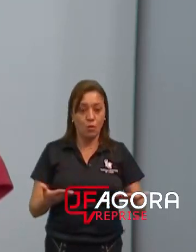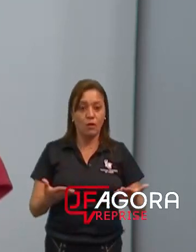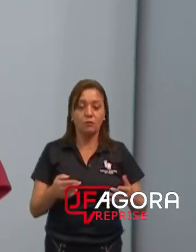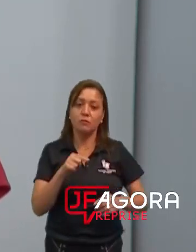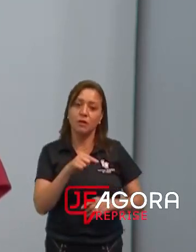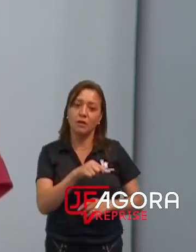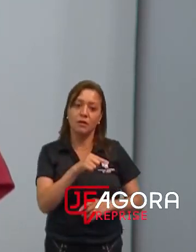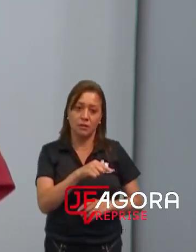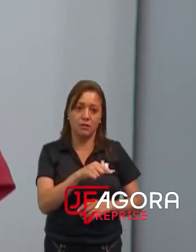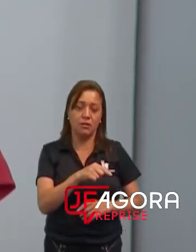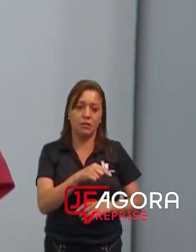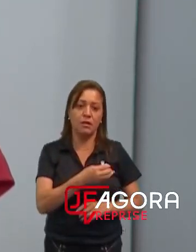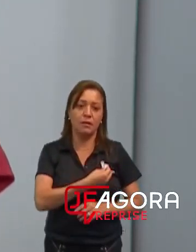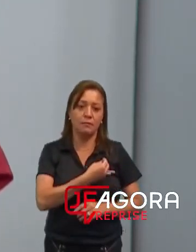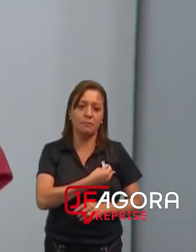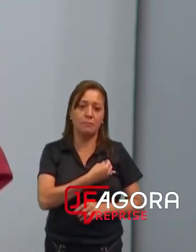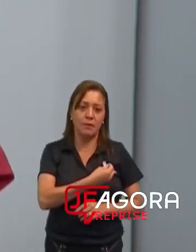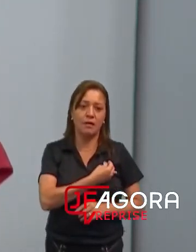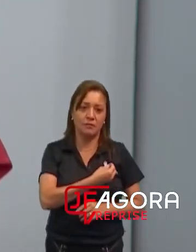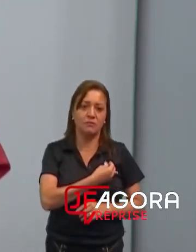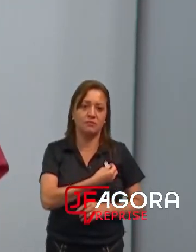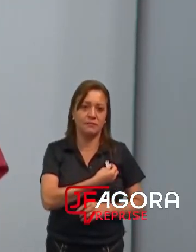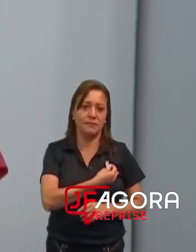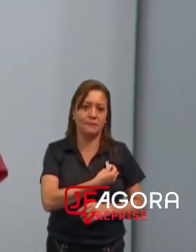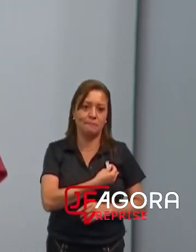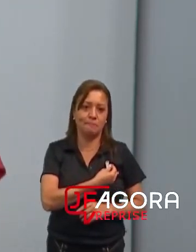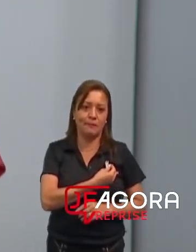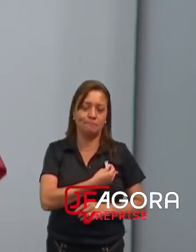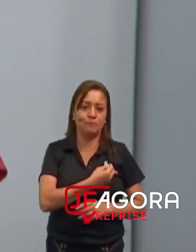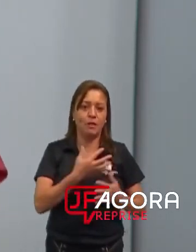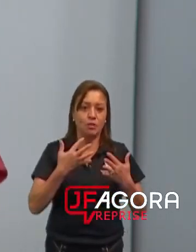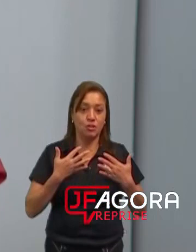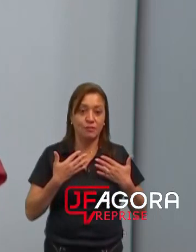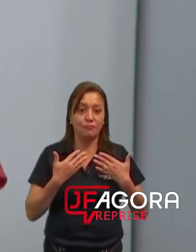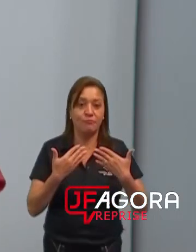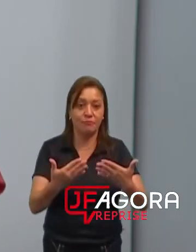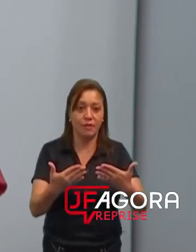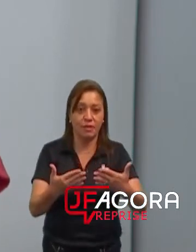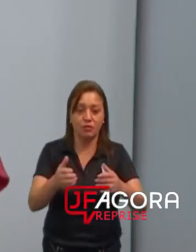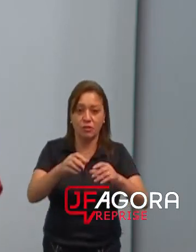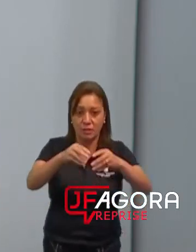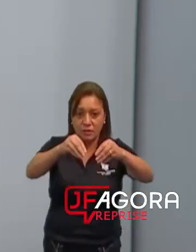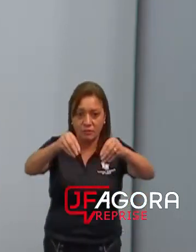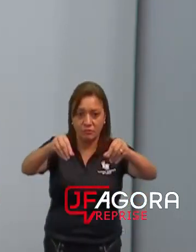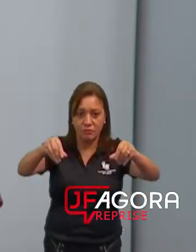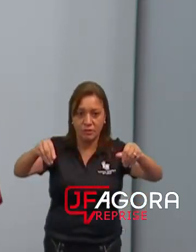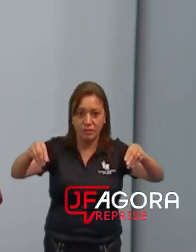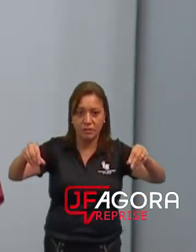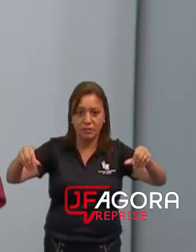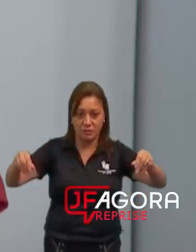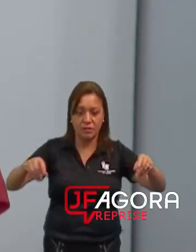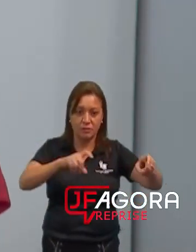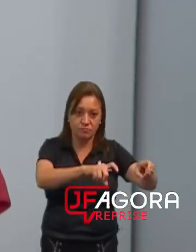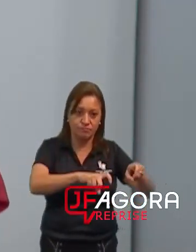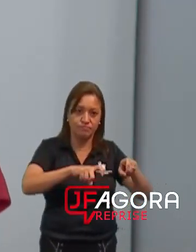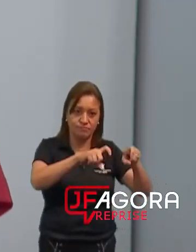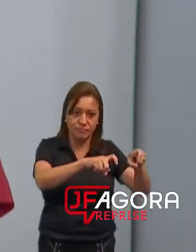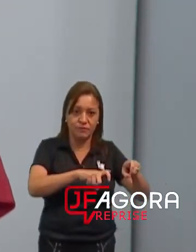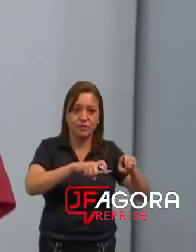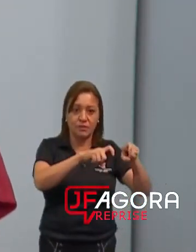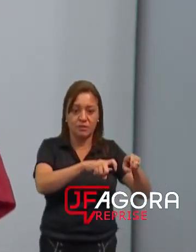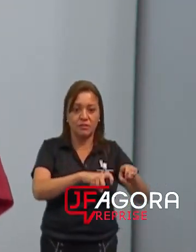ocupando fazendas improdutivas que ficam ao longo de tempos sem nada. E não são